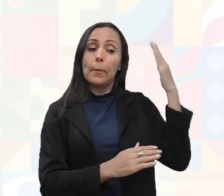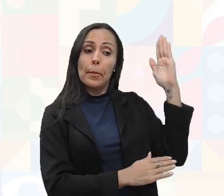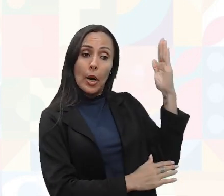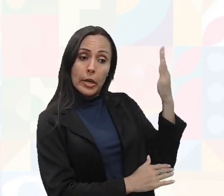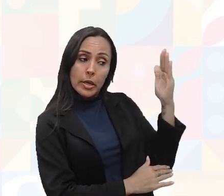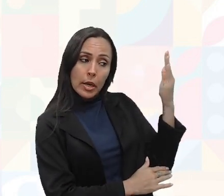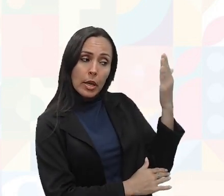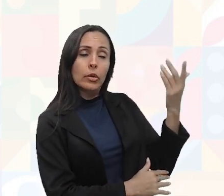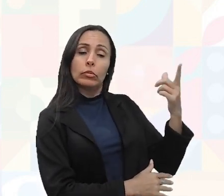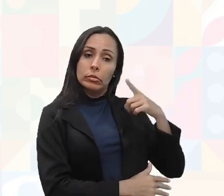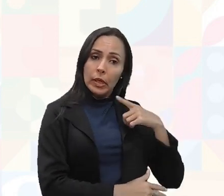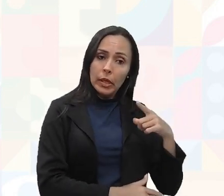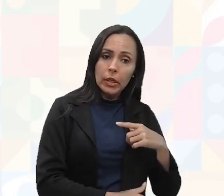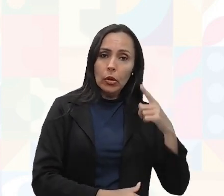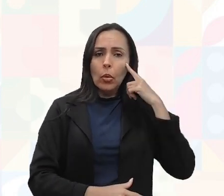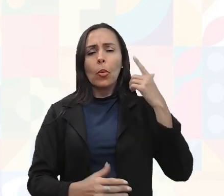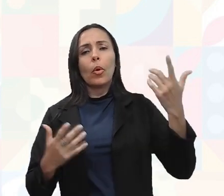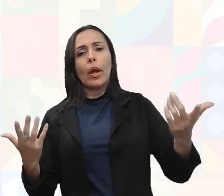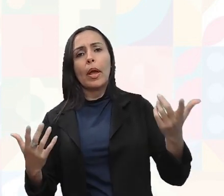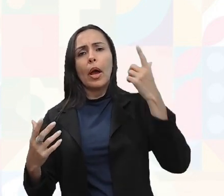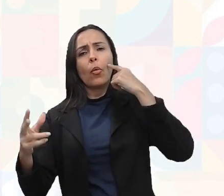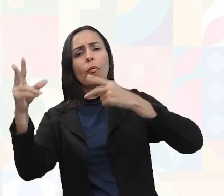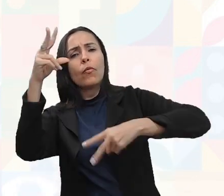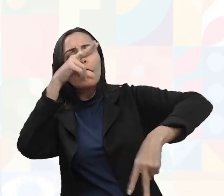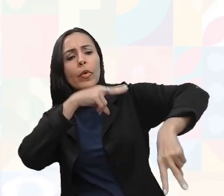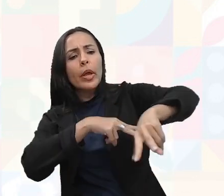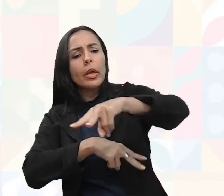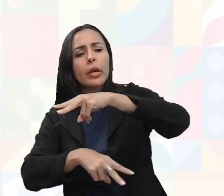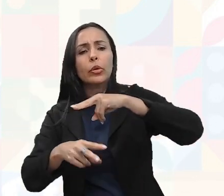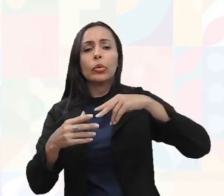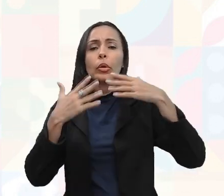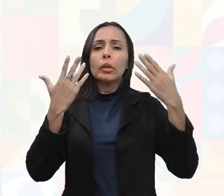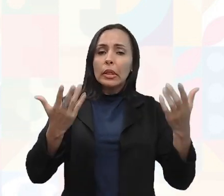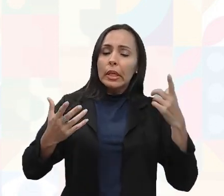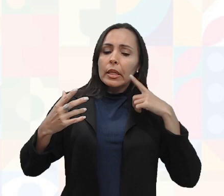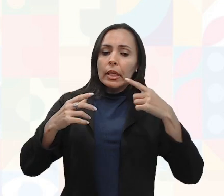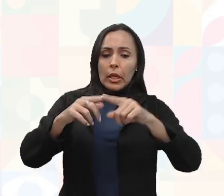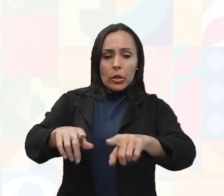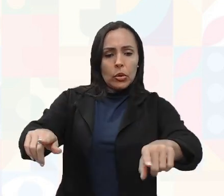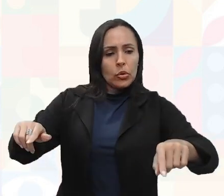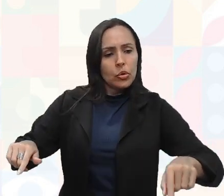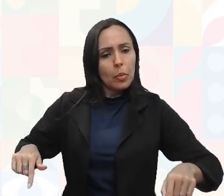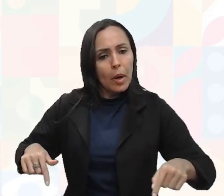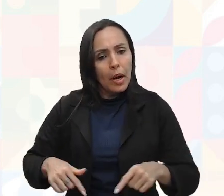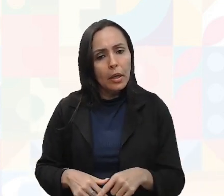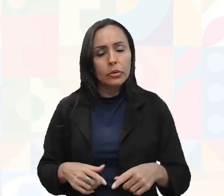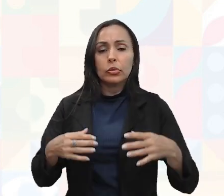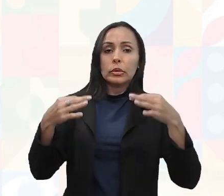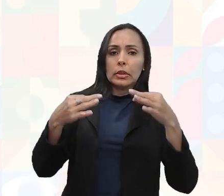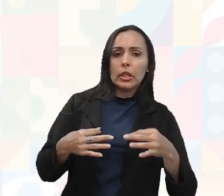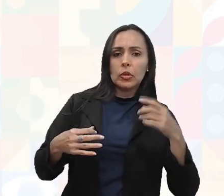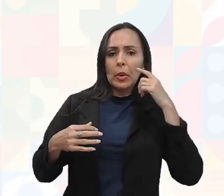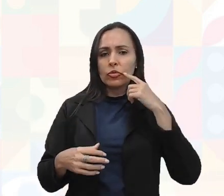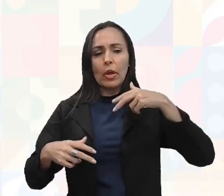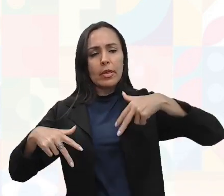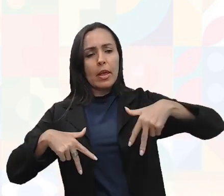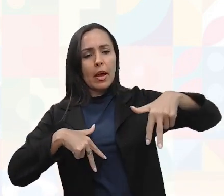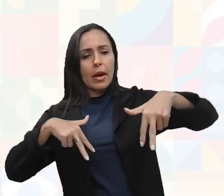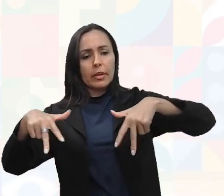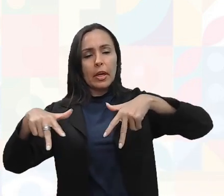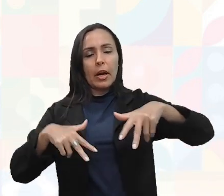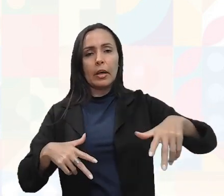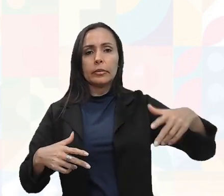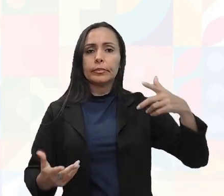essa circulação entre esses ambientes? Será que tem espaço, né, suficiente para a gente se locomover entre a